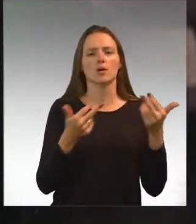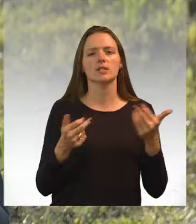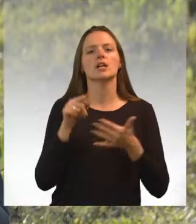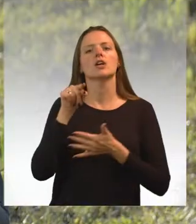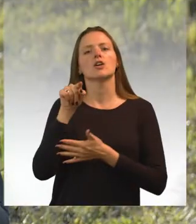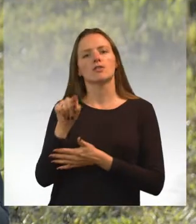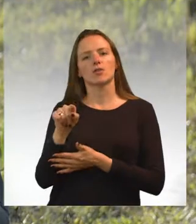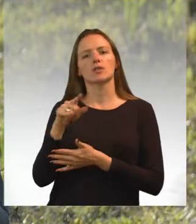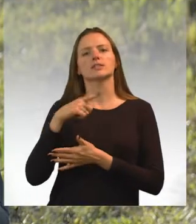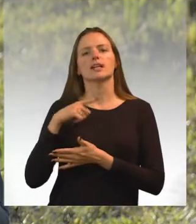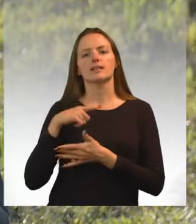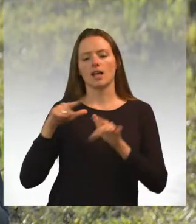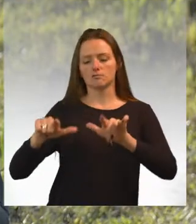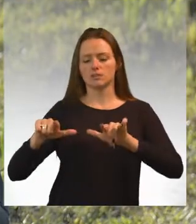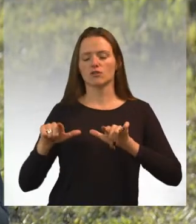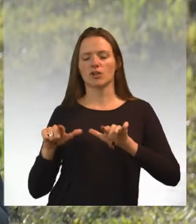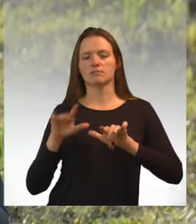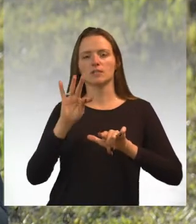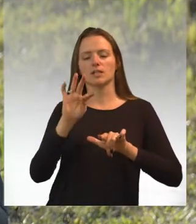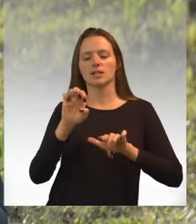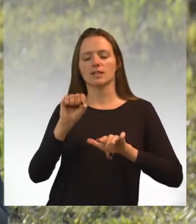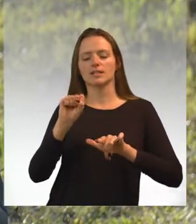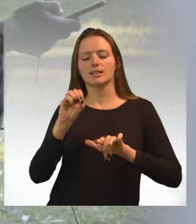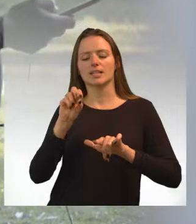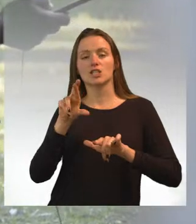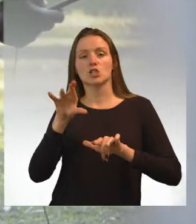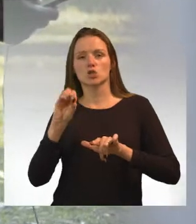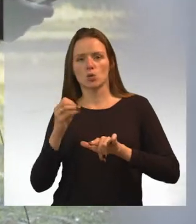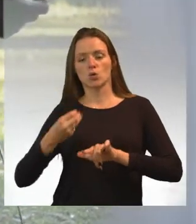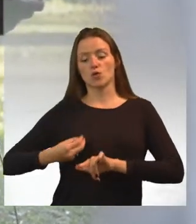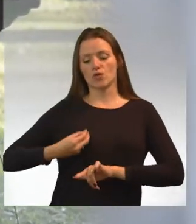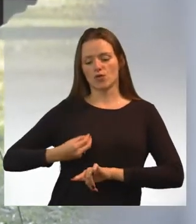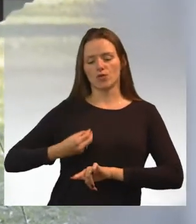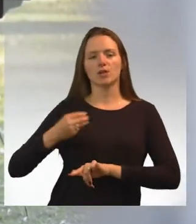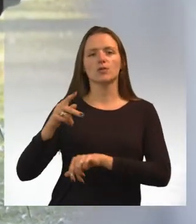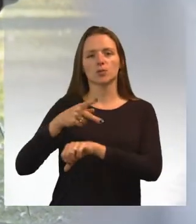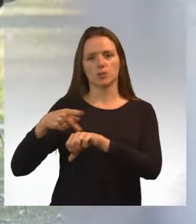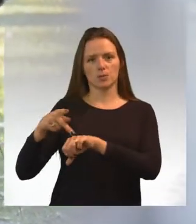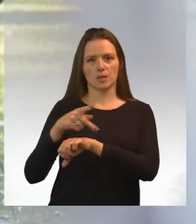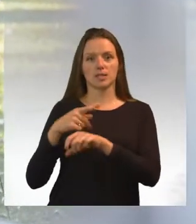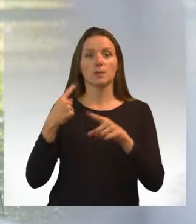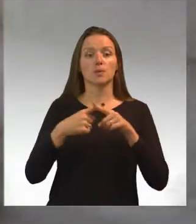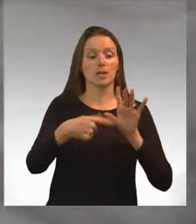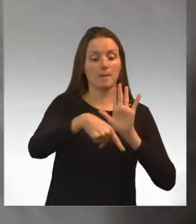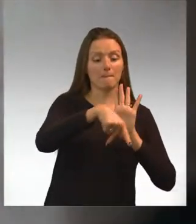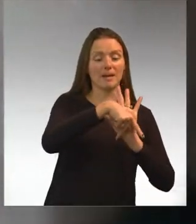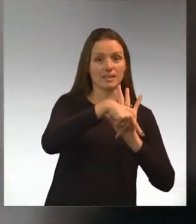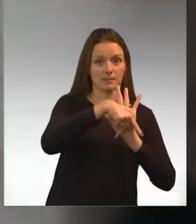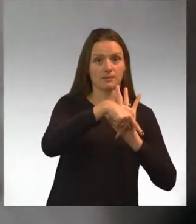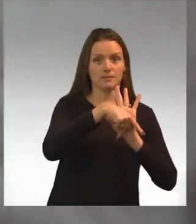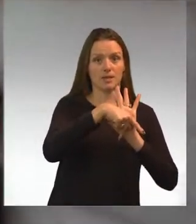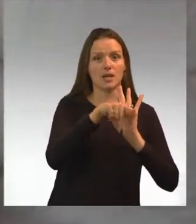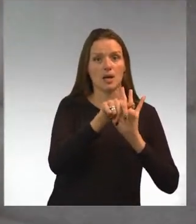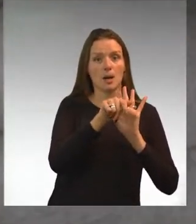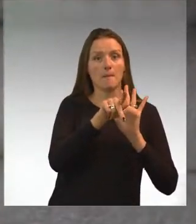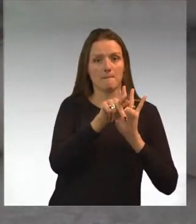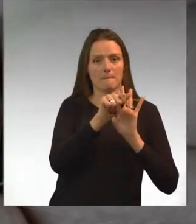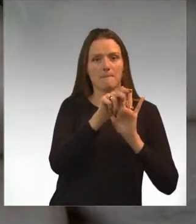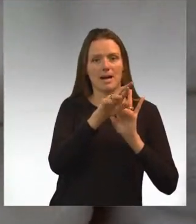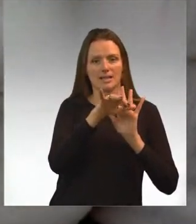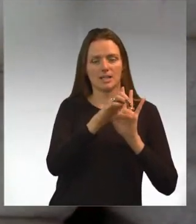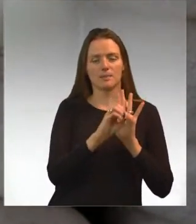você como um tesouro vivo nacional, porque o patrimônio, o conceito de patrimônio,